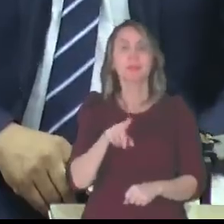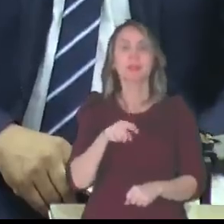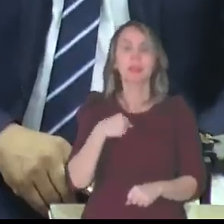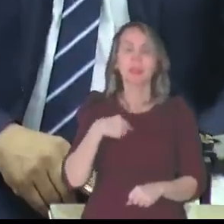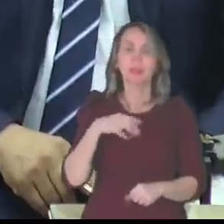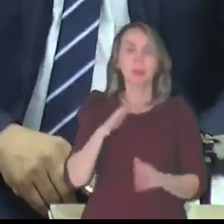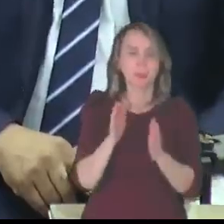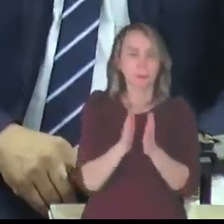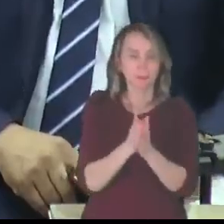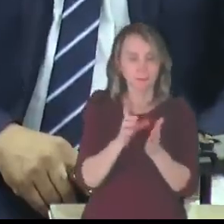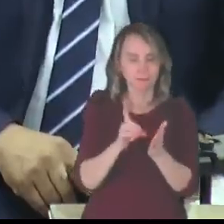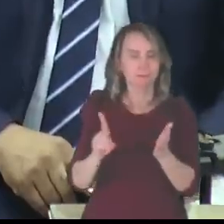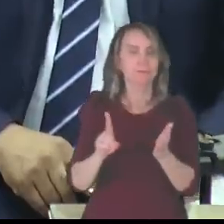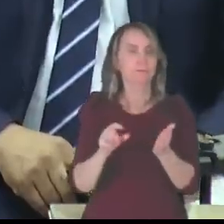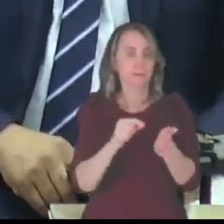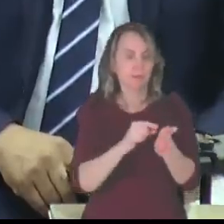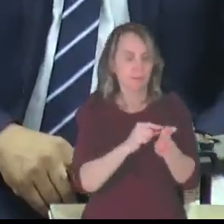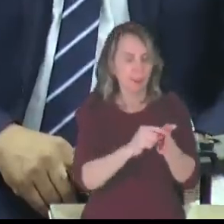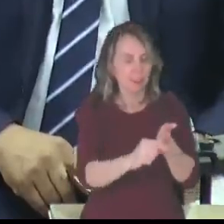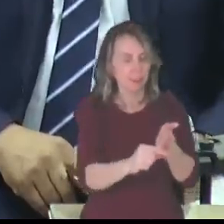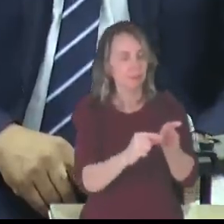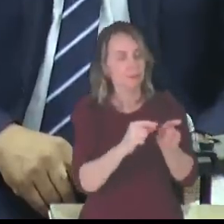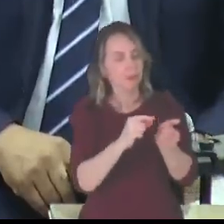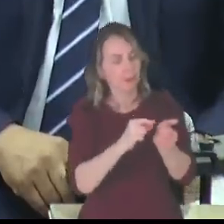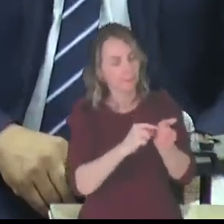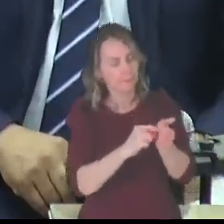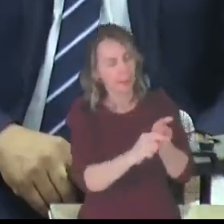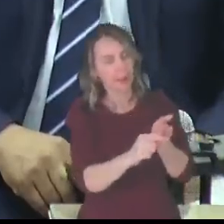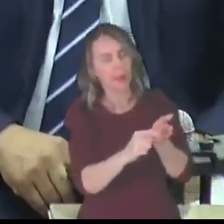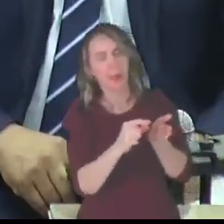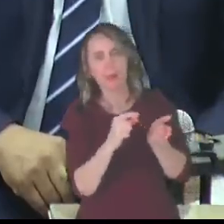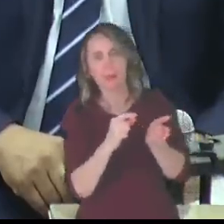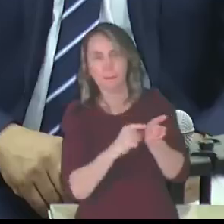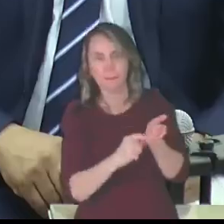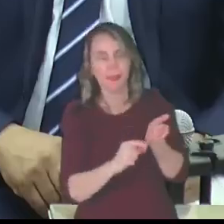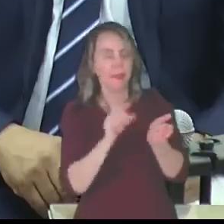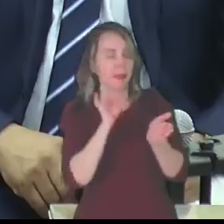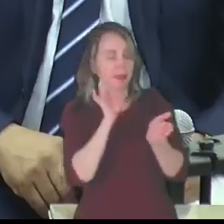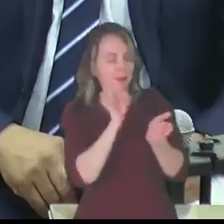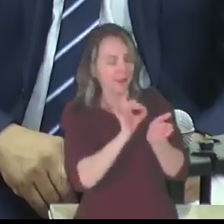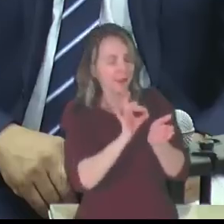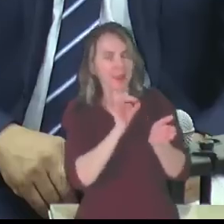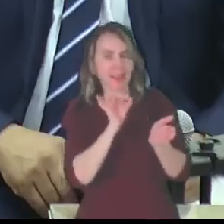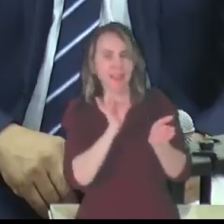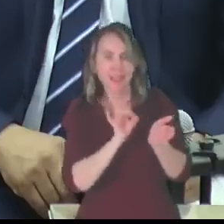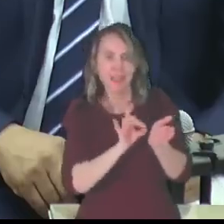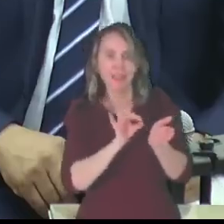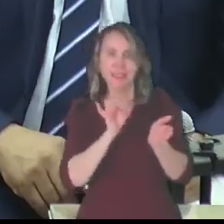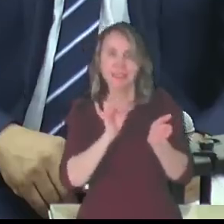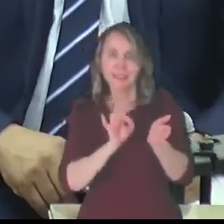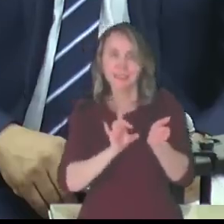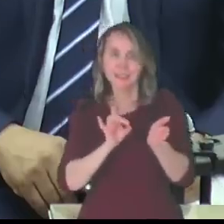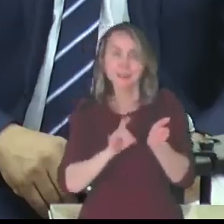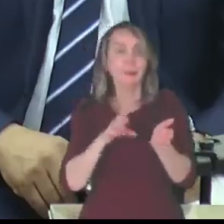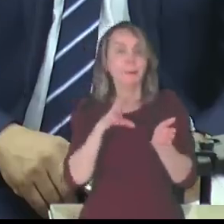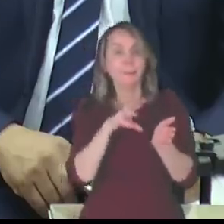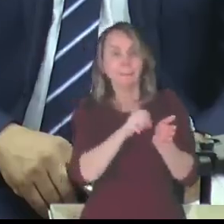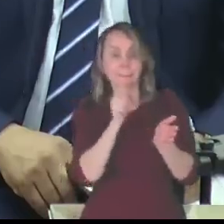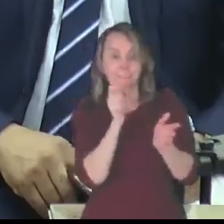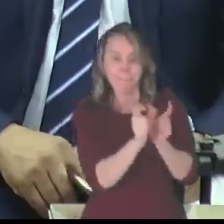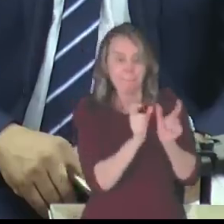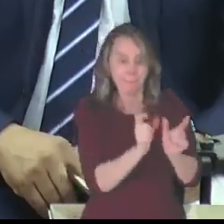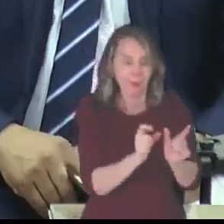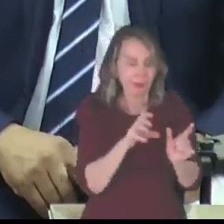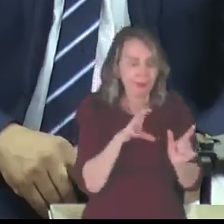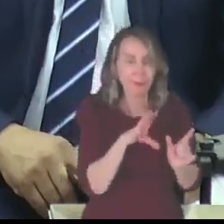e começava versículo por Versículo orando e apresentando as causas a Deus eu pegava as palavras do Salmo